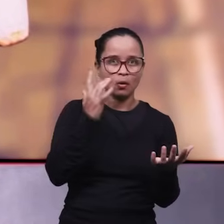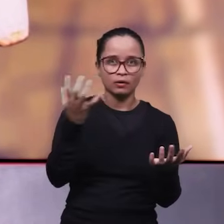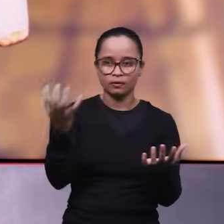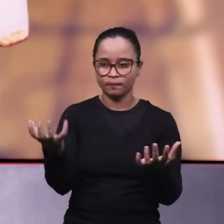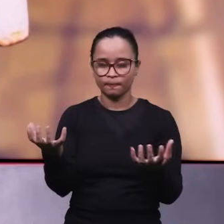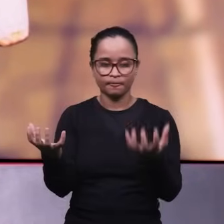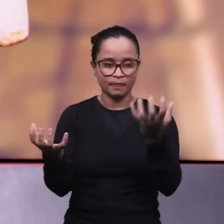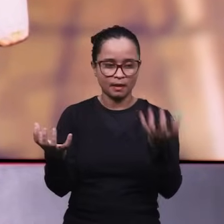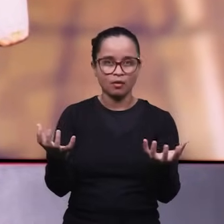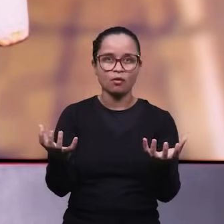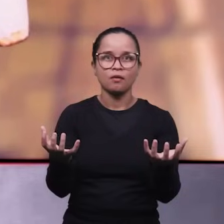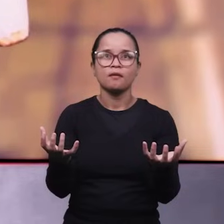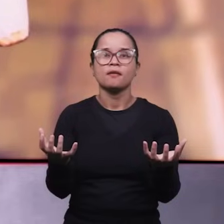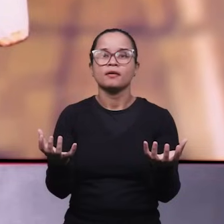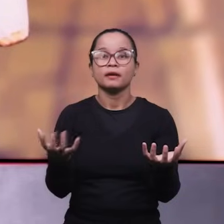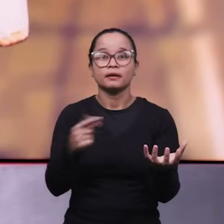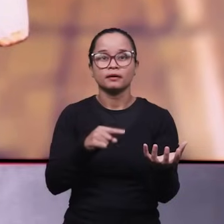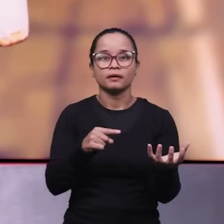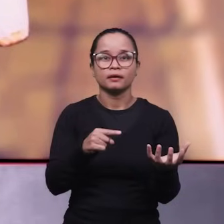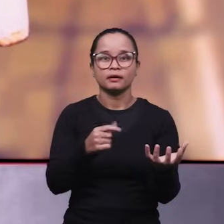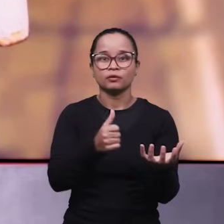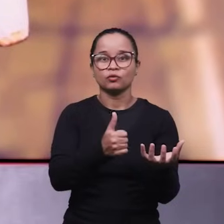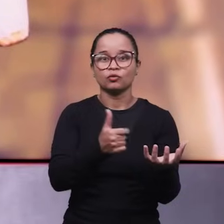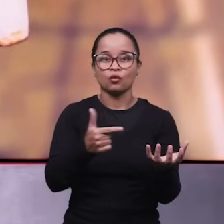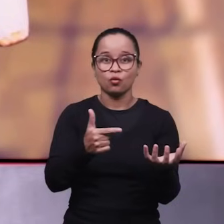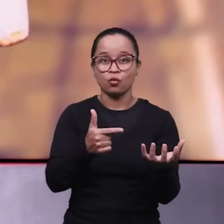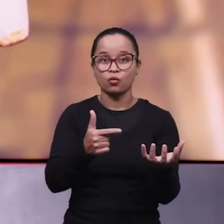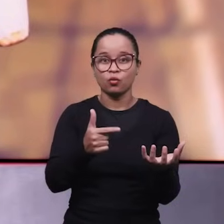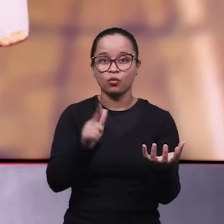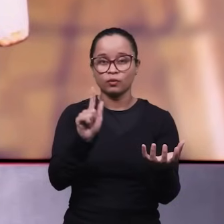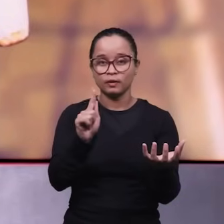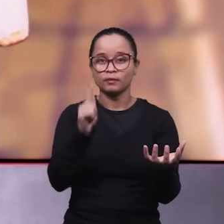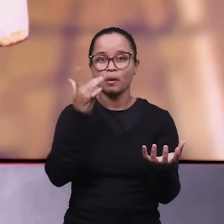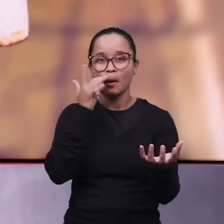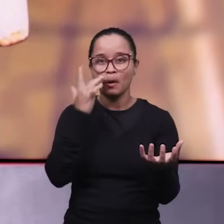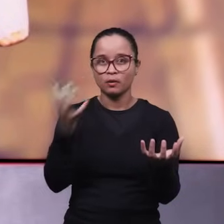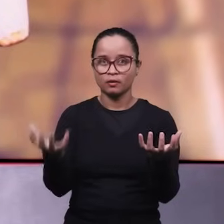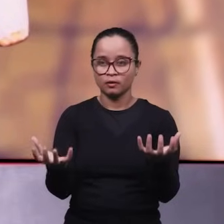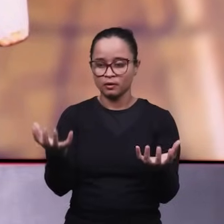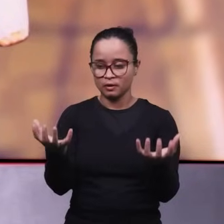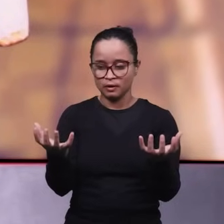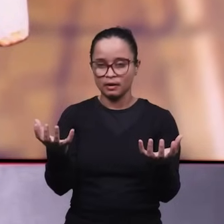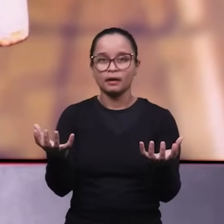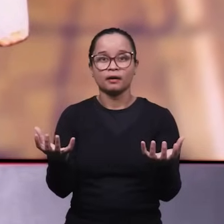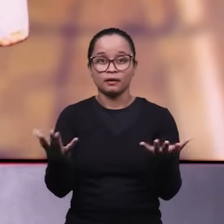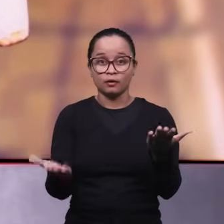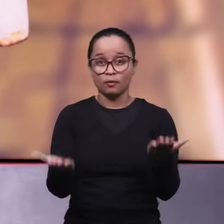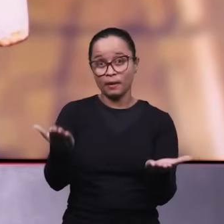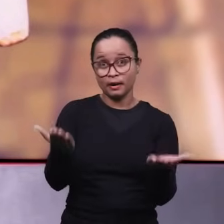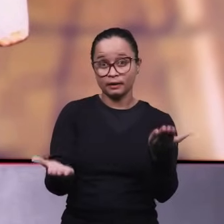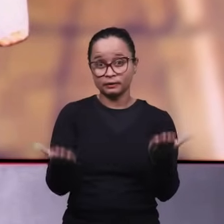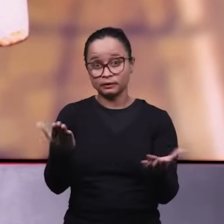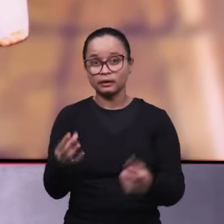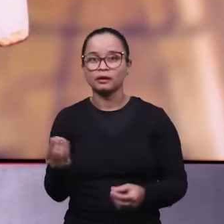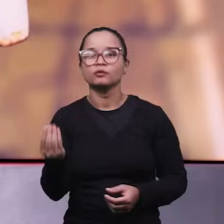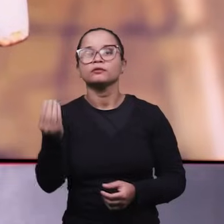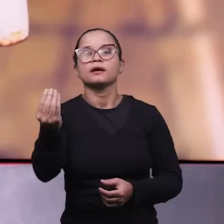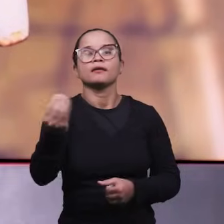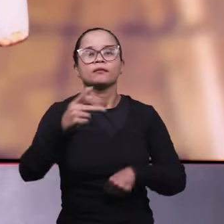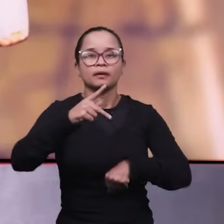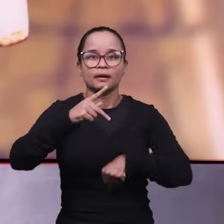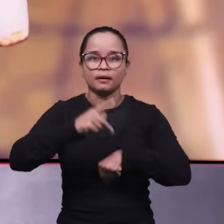ciclo e botava 12 gramas de ouro. Então isso era um ciclo de ouro. Então não dava a